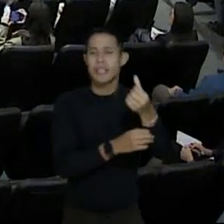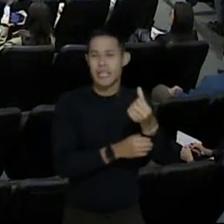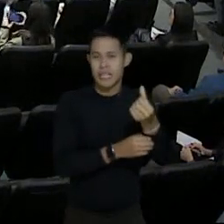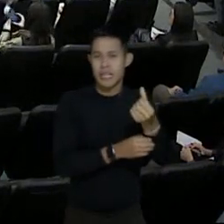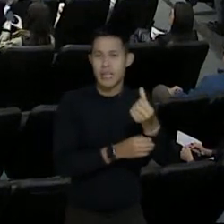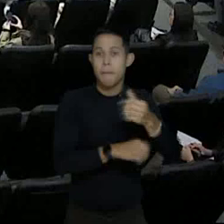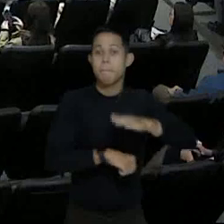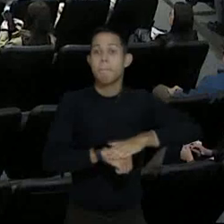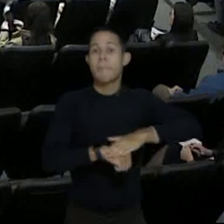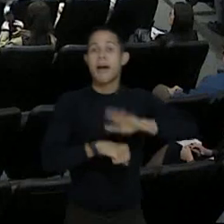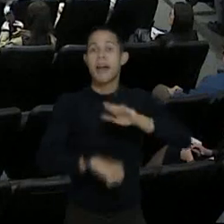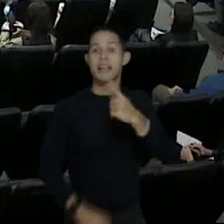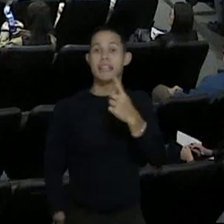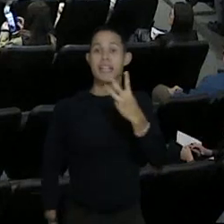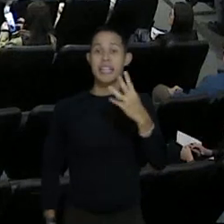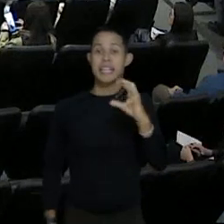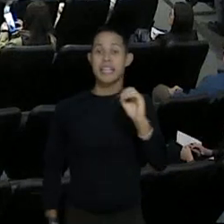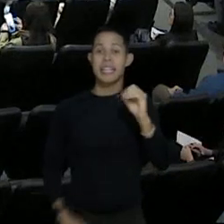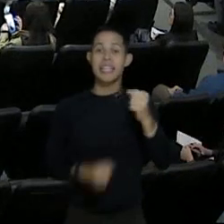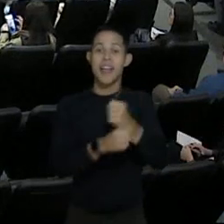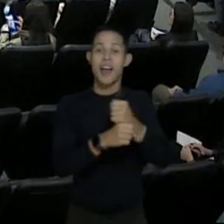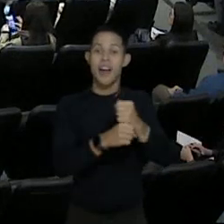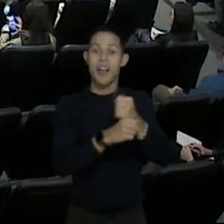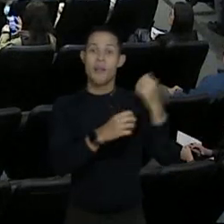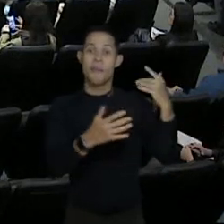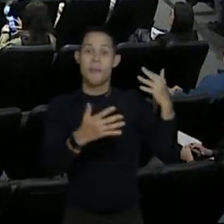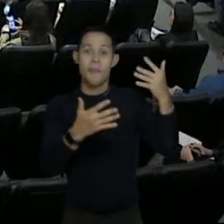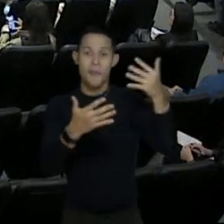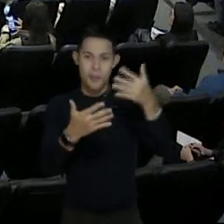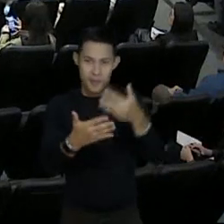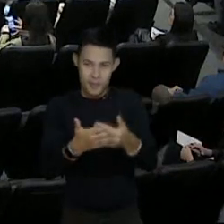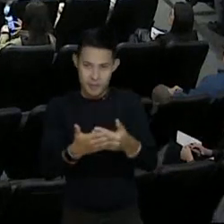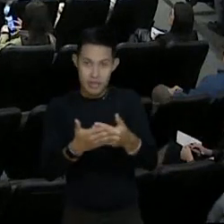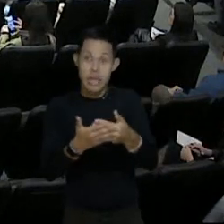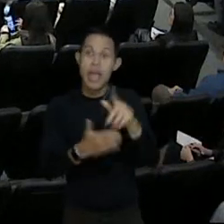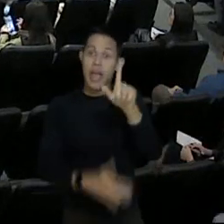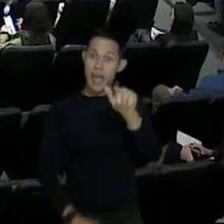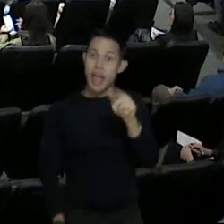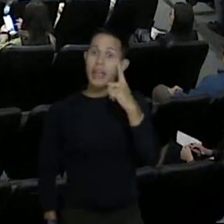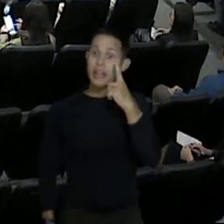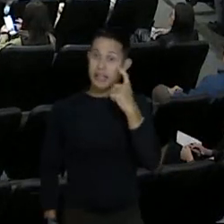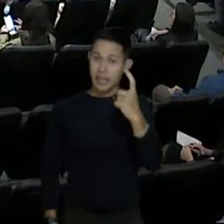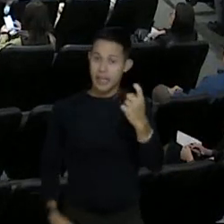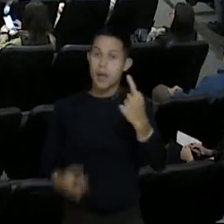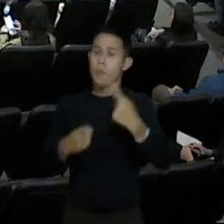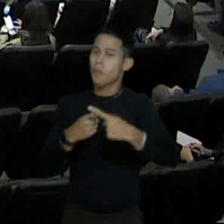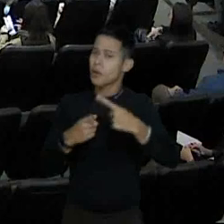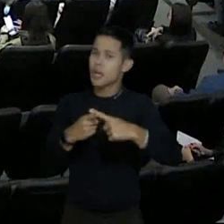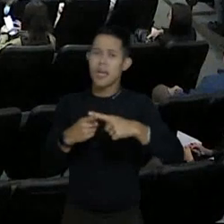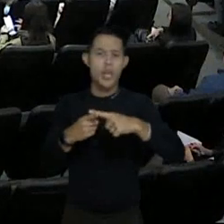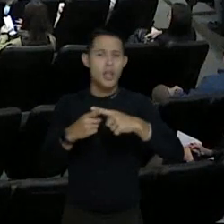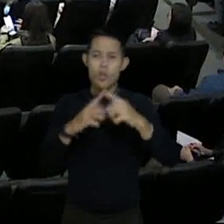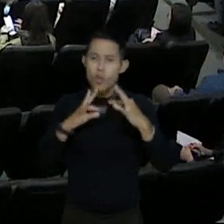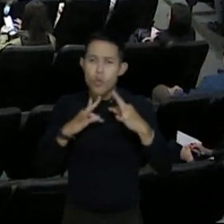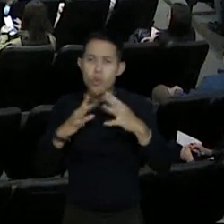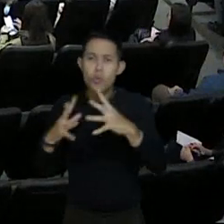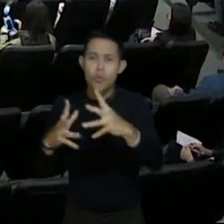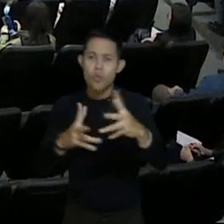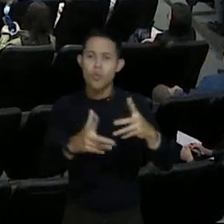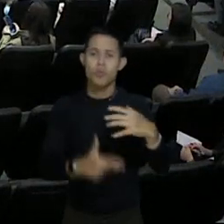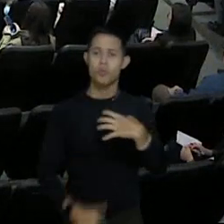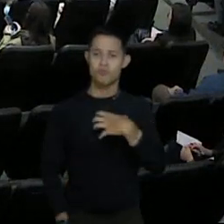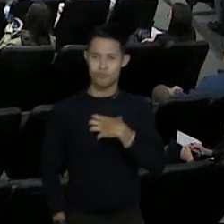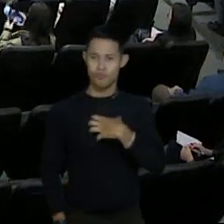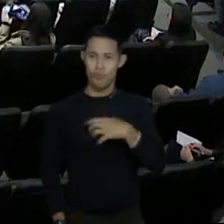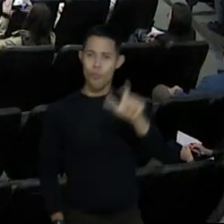anos e esse caso a descrição desse caso é super interessante porque todos os sintomas que esse menino tinha um garoto